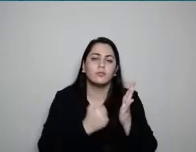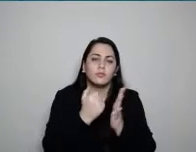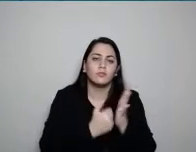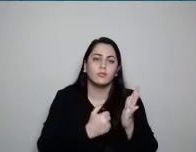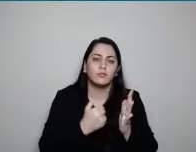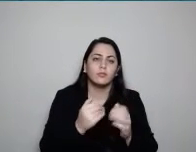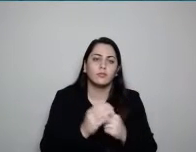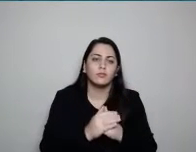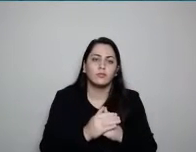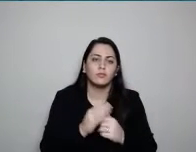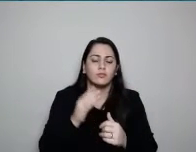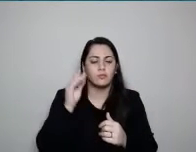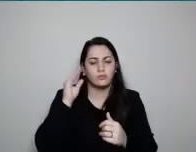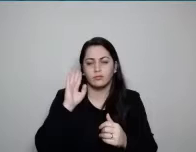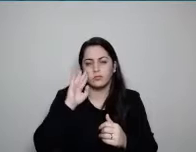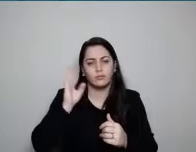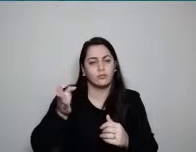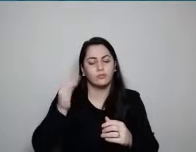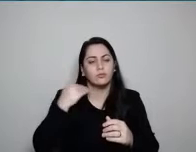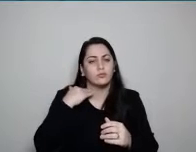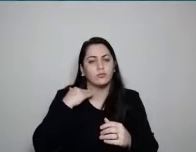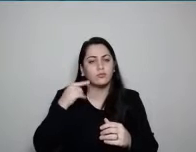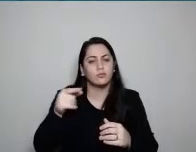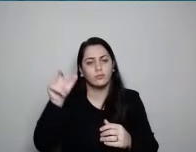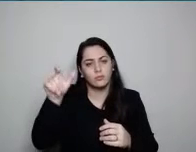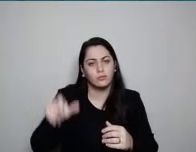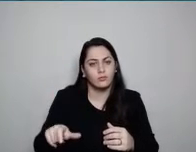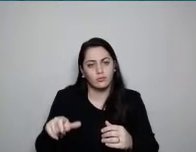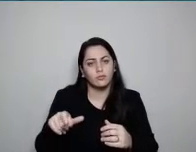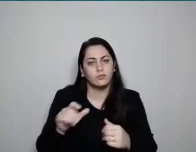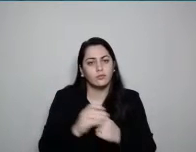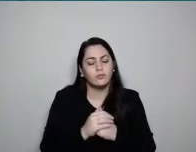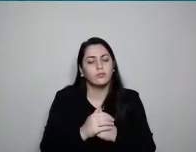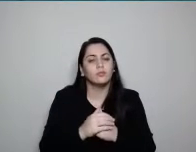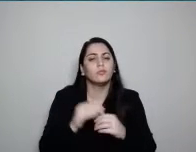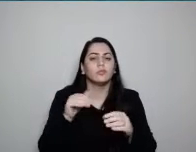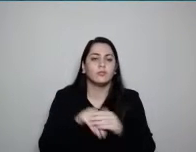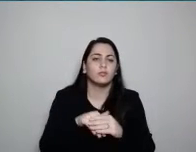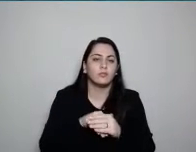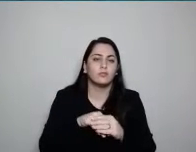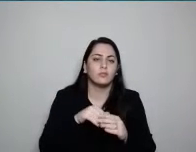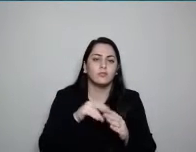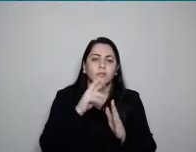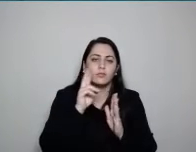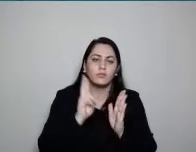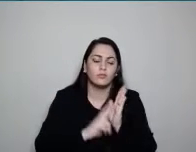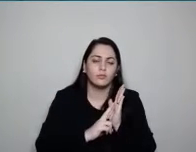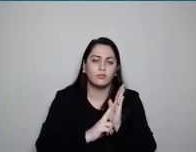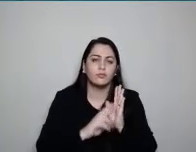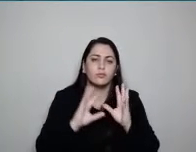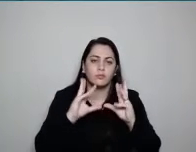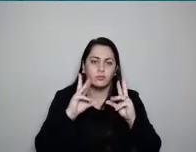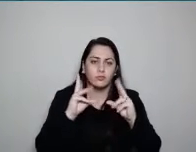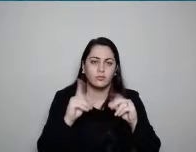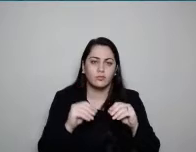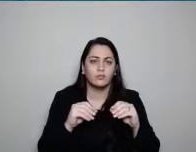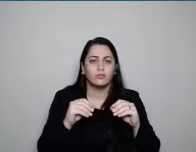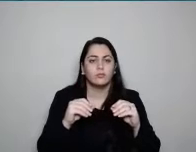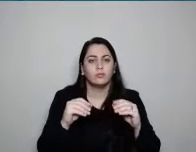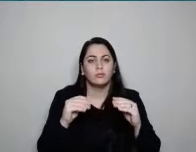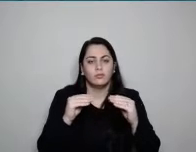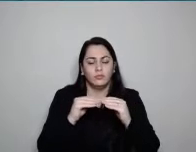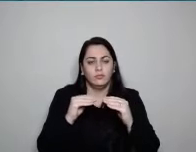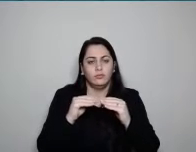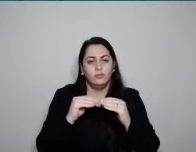Você isso. Apurado em liquidação de sentença. Este é o voto do relator e os demais componentes da turma estão acompanhando.